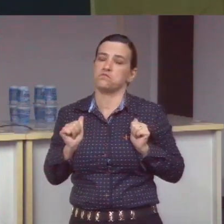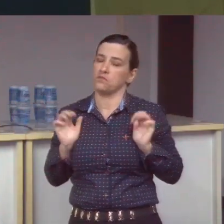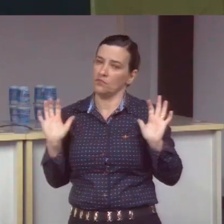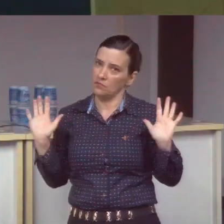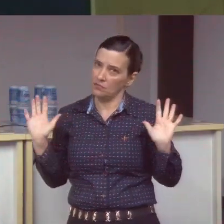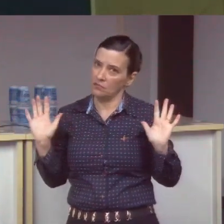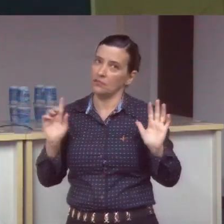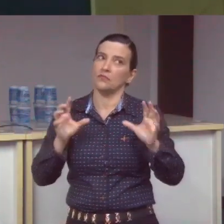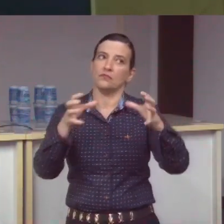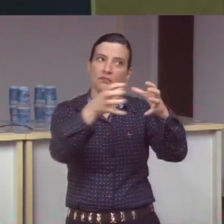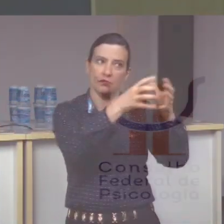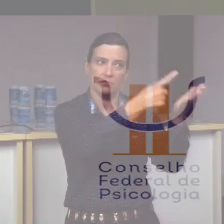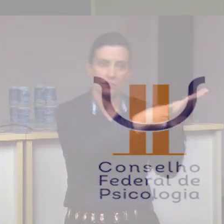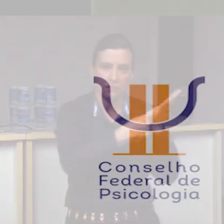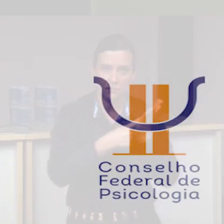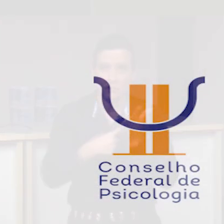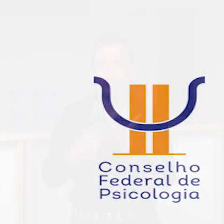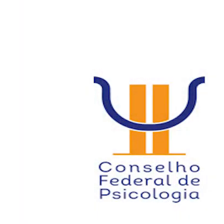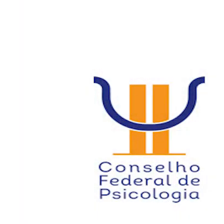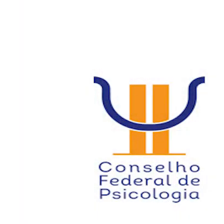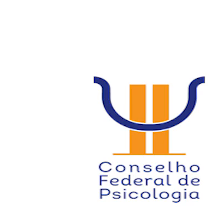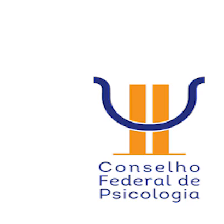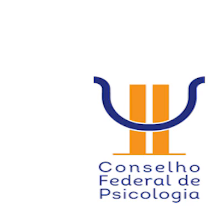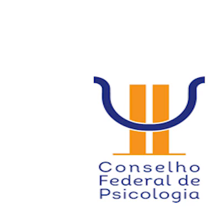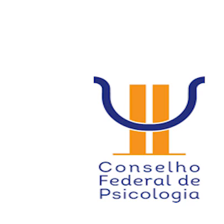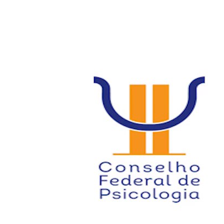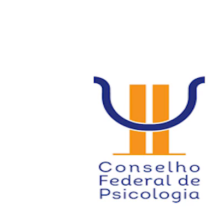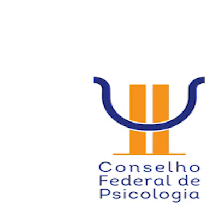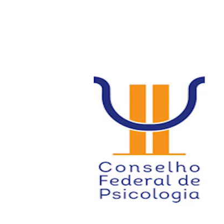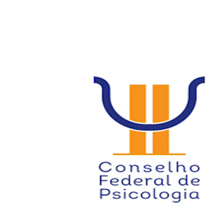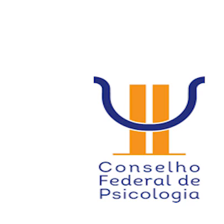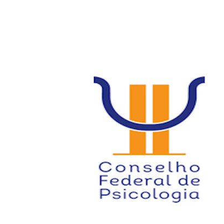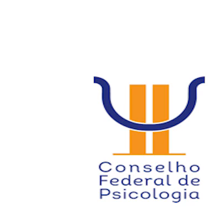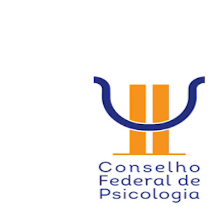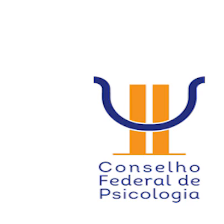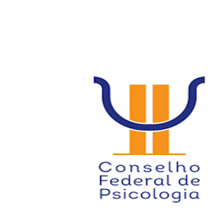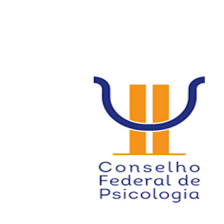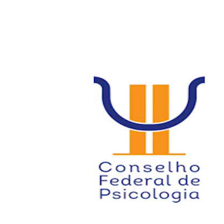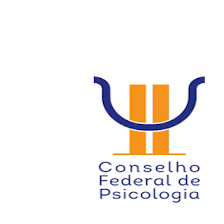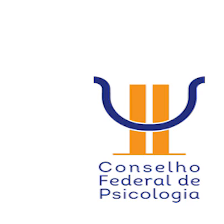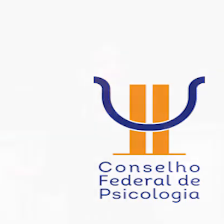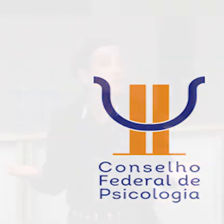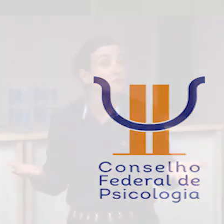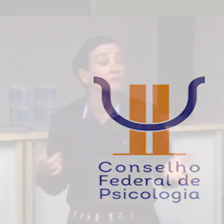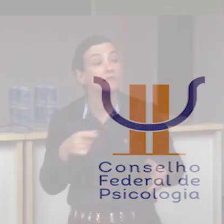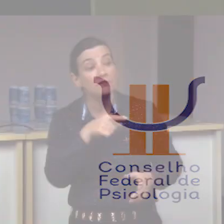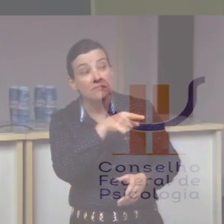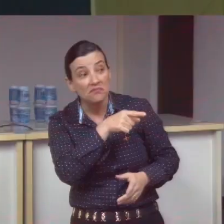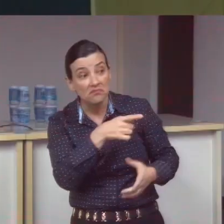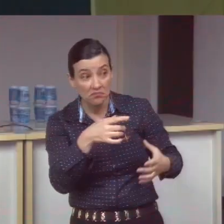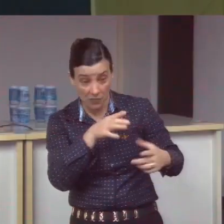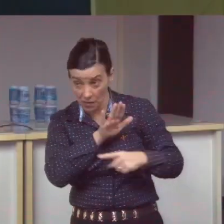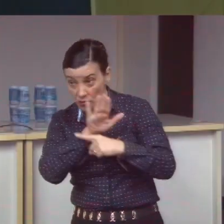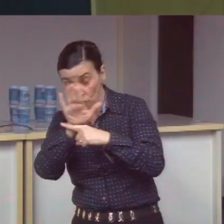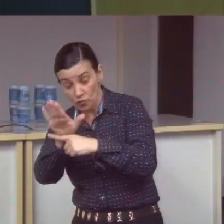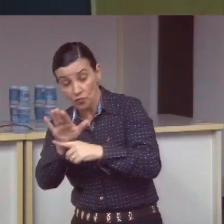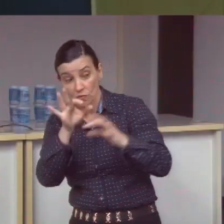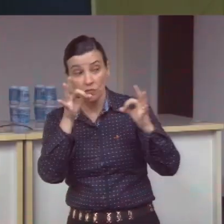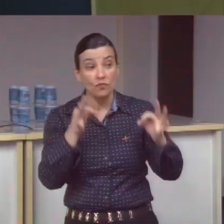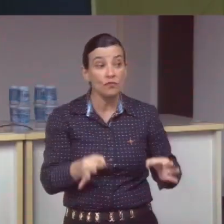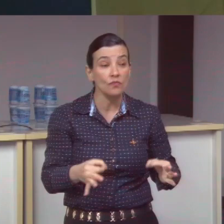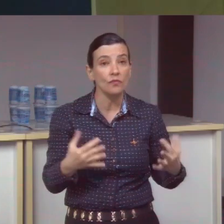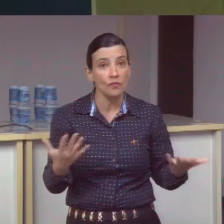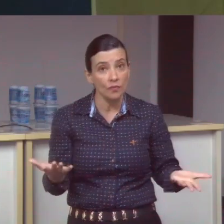dúvida. Gestão do voluntariado, seja de que ordem for este voluntariado. Né? A gente,